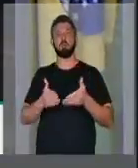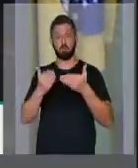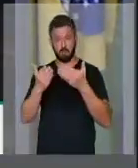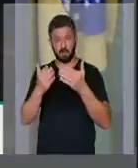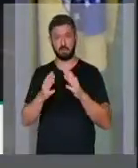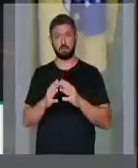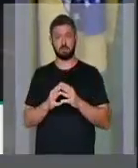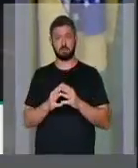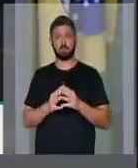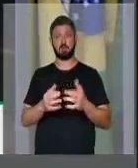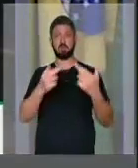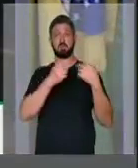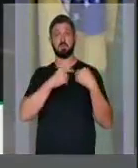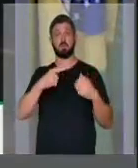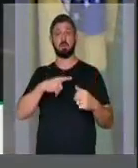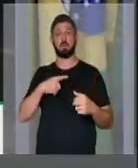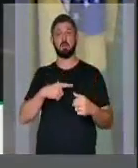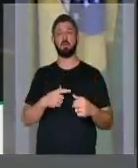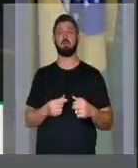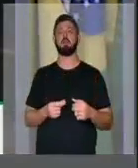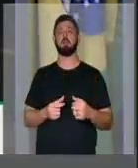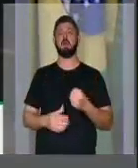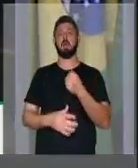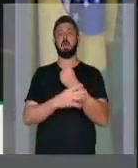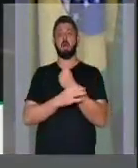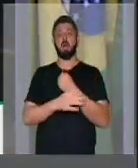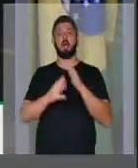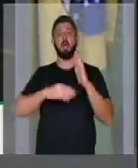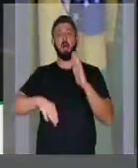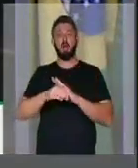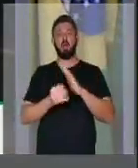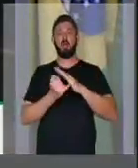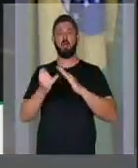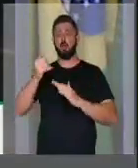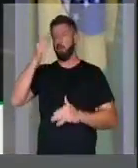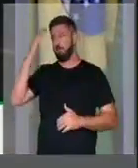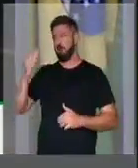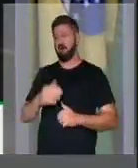prestigiar e o dever de garantir seus cometimentos institucionais. Muito obrigado, senhor presidente.